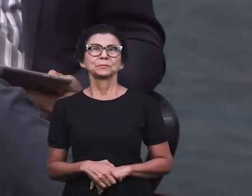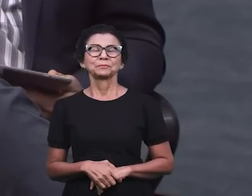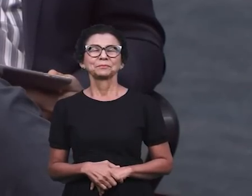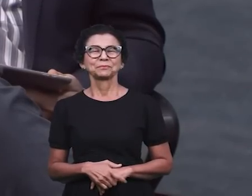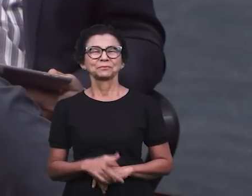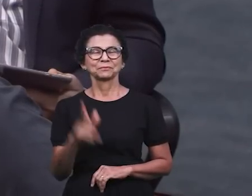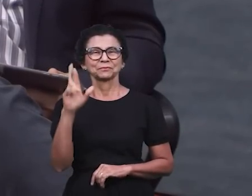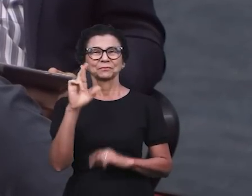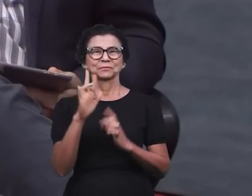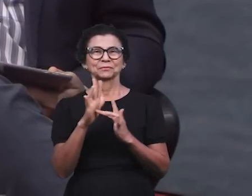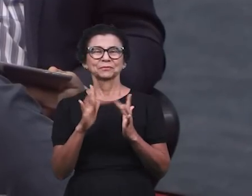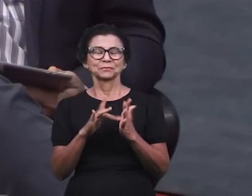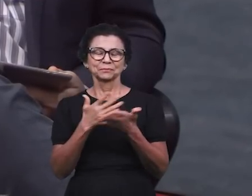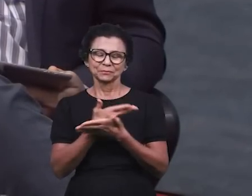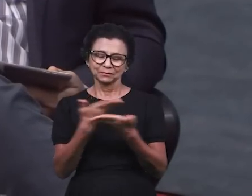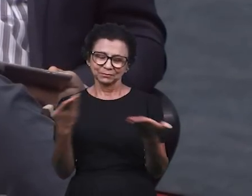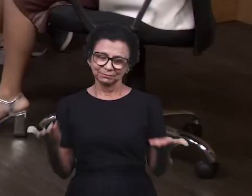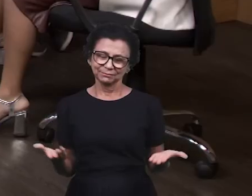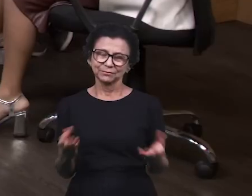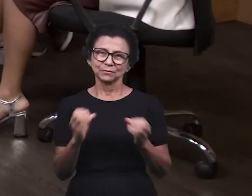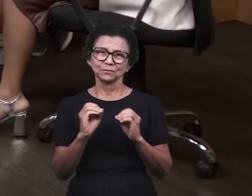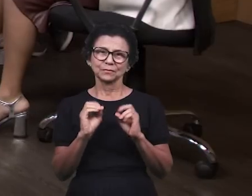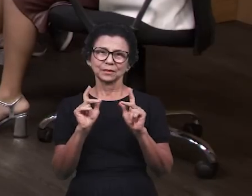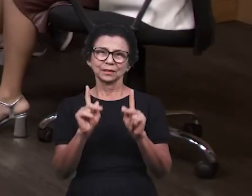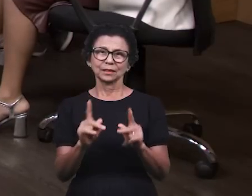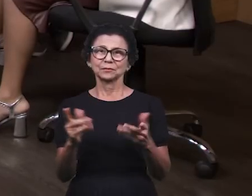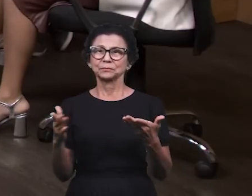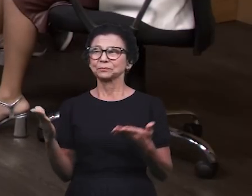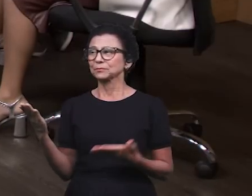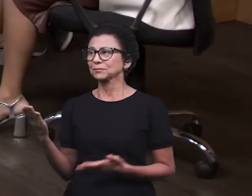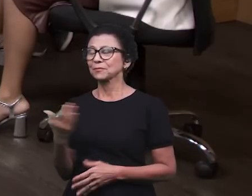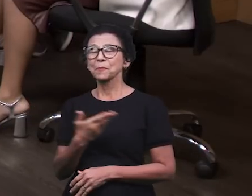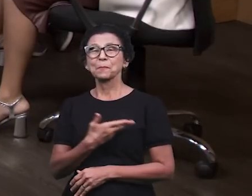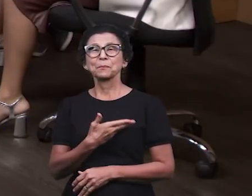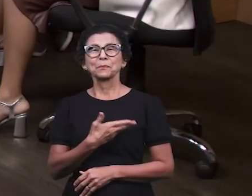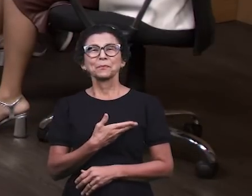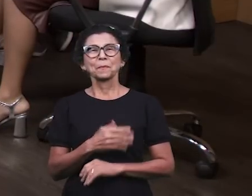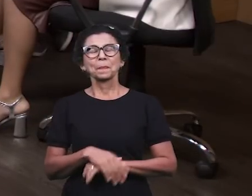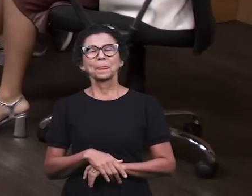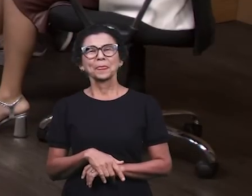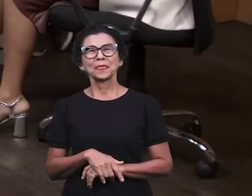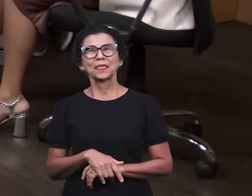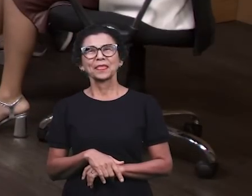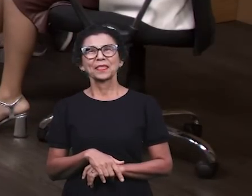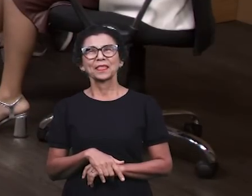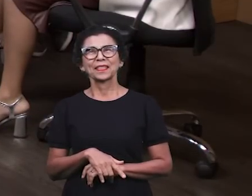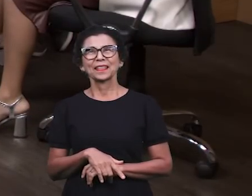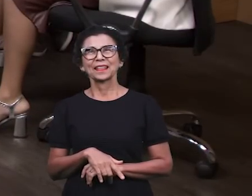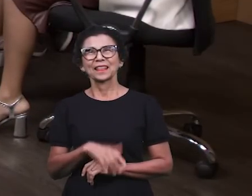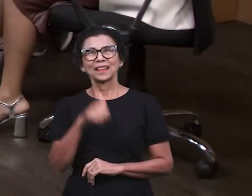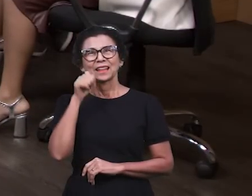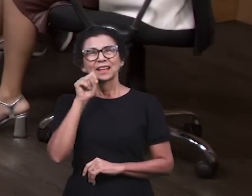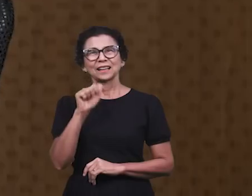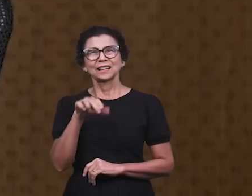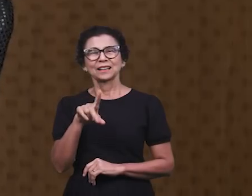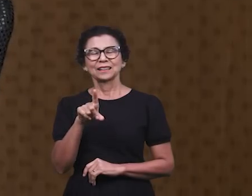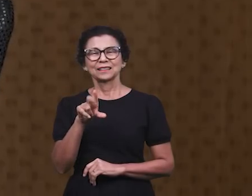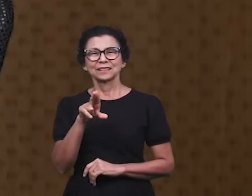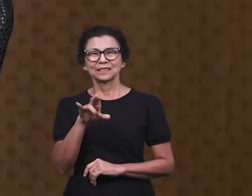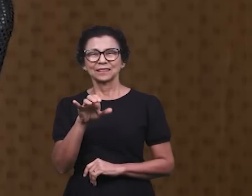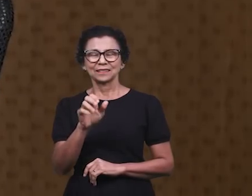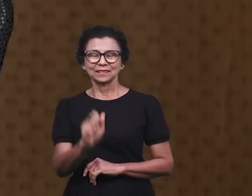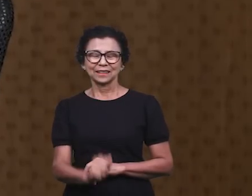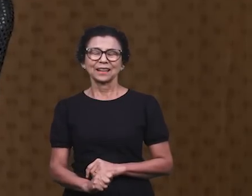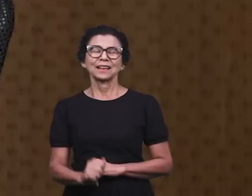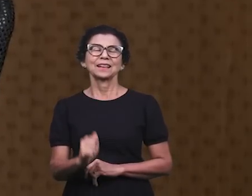Saúdo a todos com a paz do Senhor. Muito bem. Minha colega Andréia, paz do Senhor, bom estar com você de novo aqui. Paz do Senhor, pastor